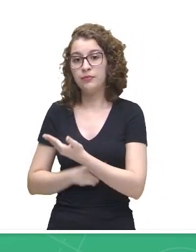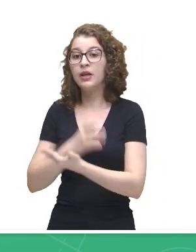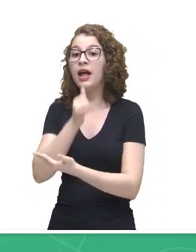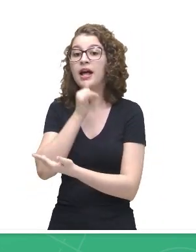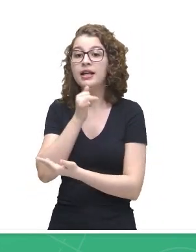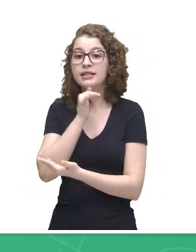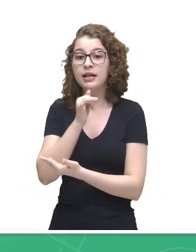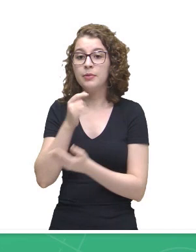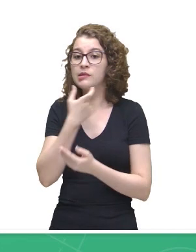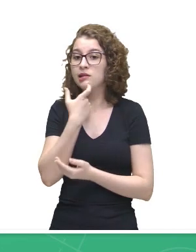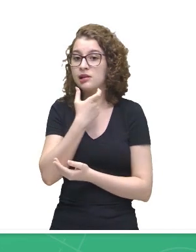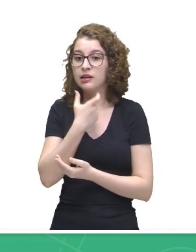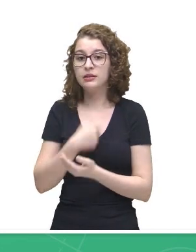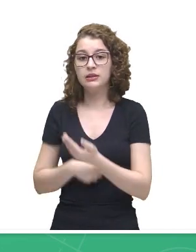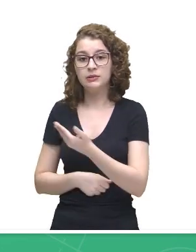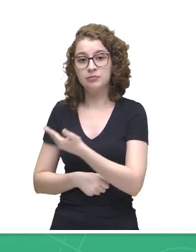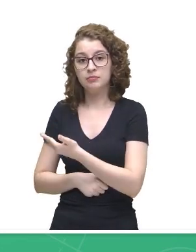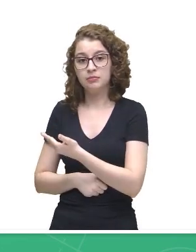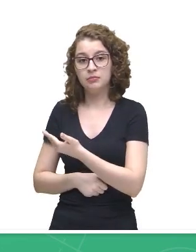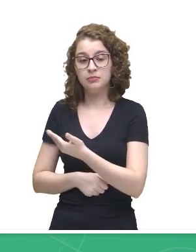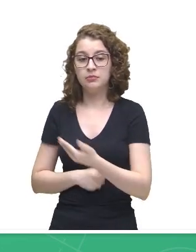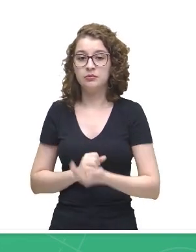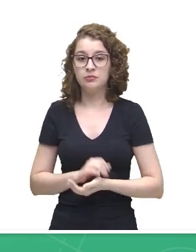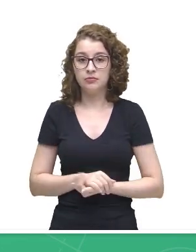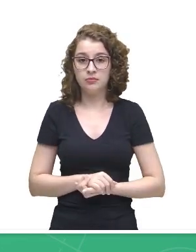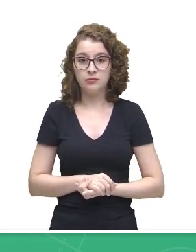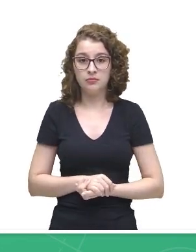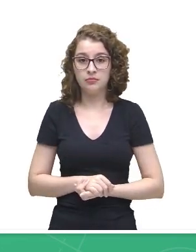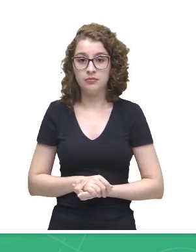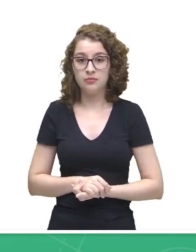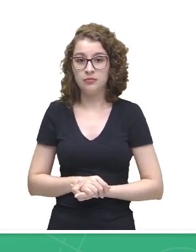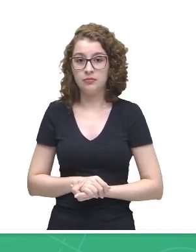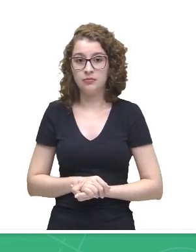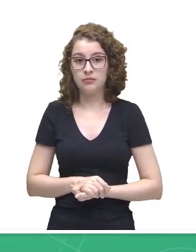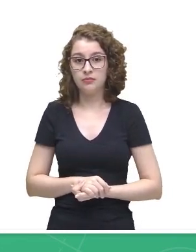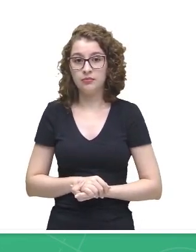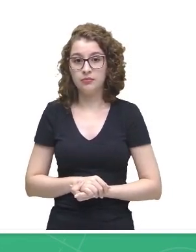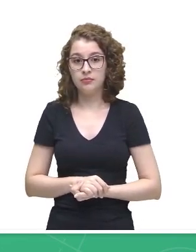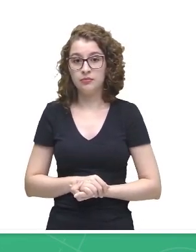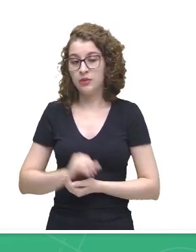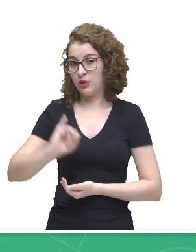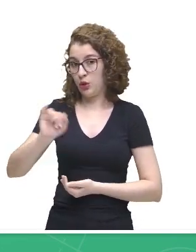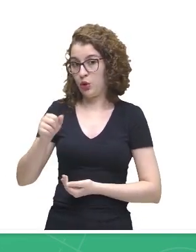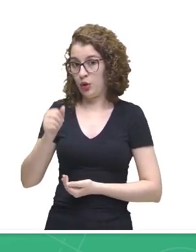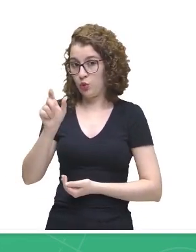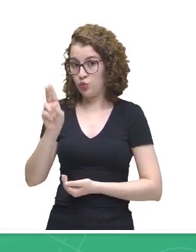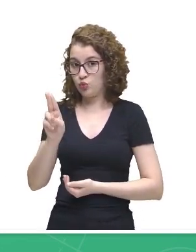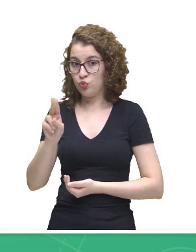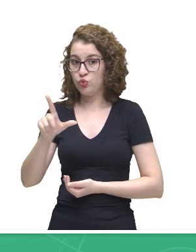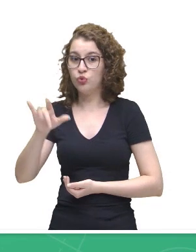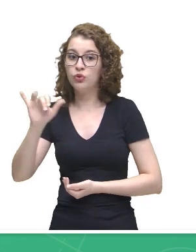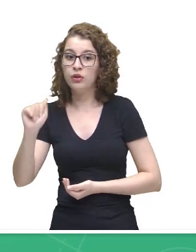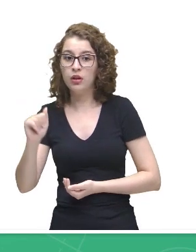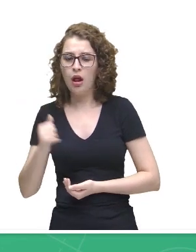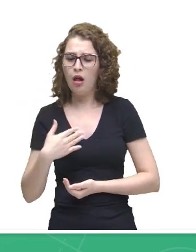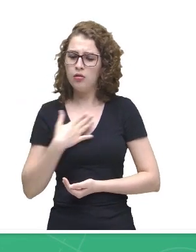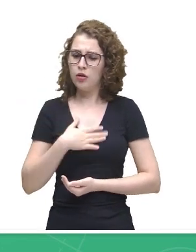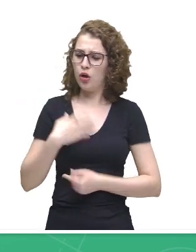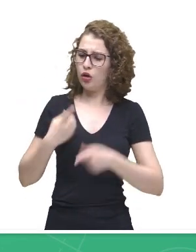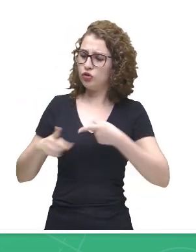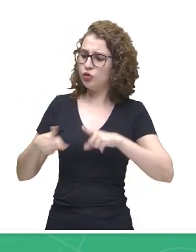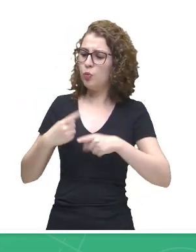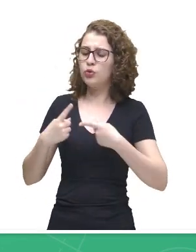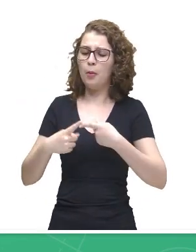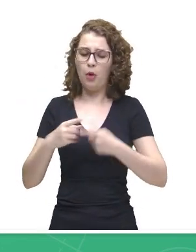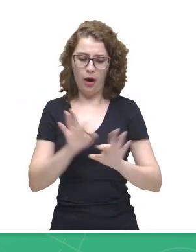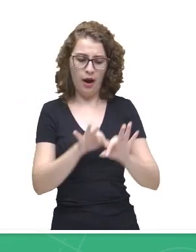music because she grew up in a musical family. Então, a Júlia gosta de música porque ela